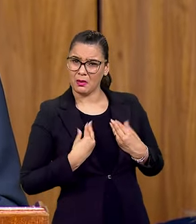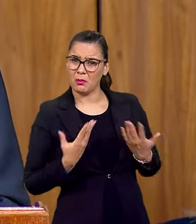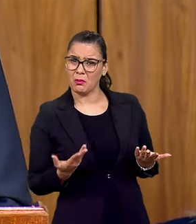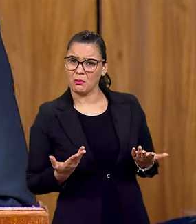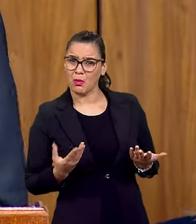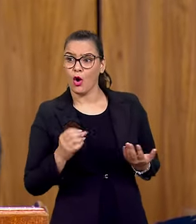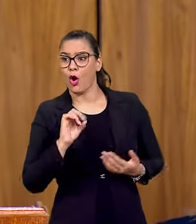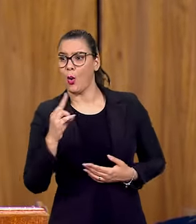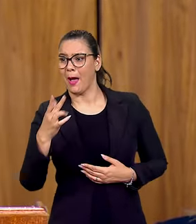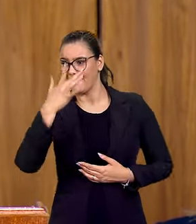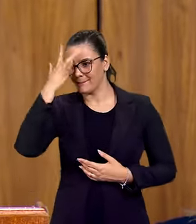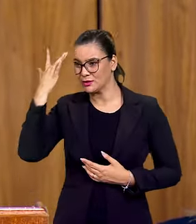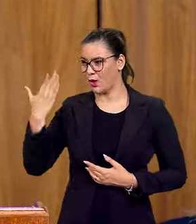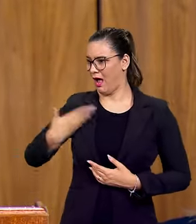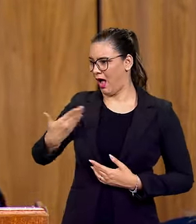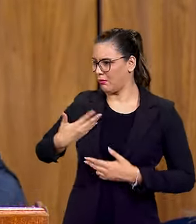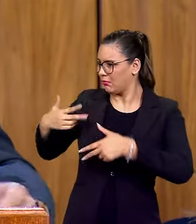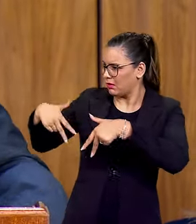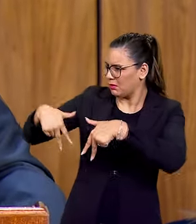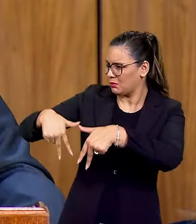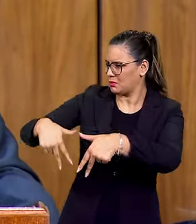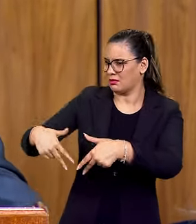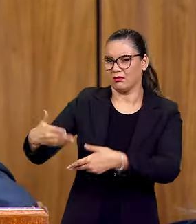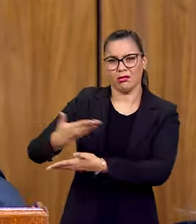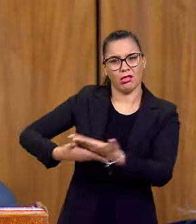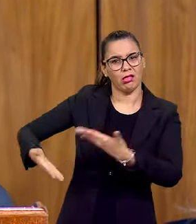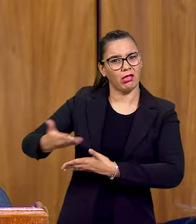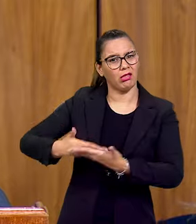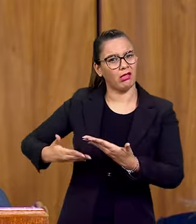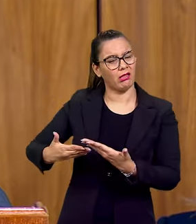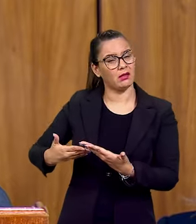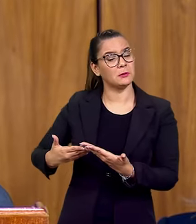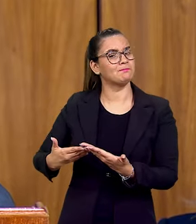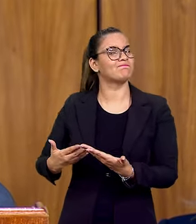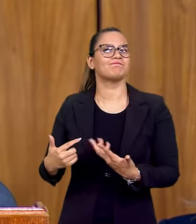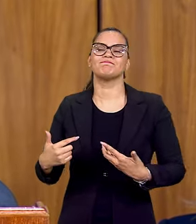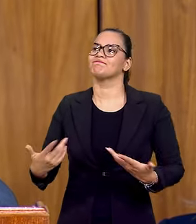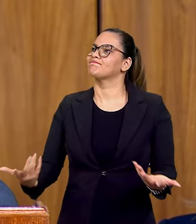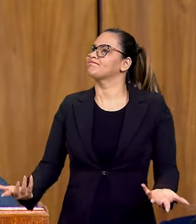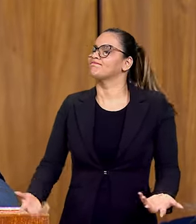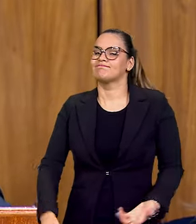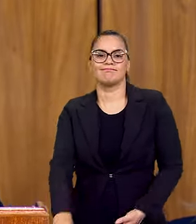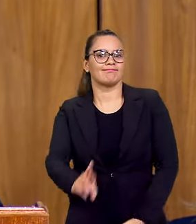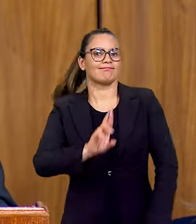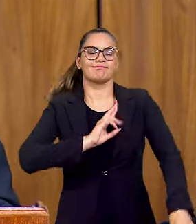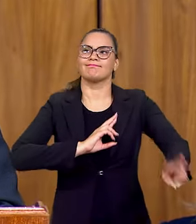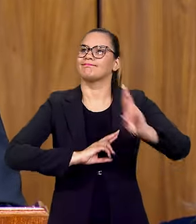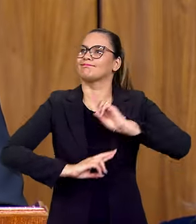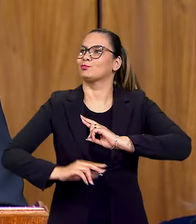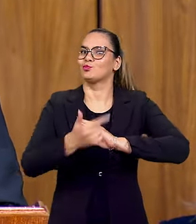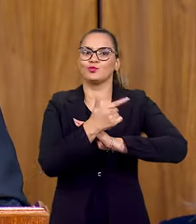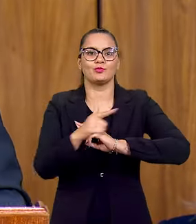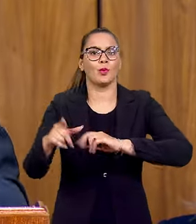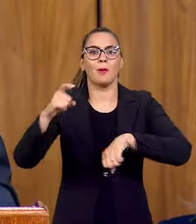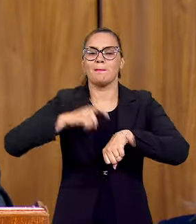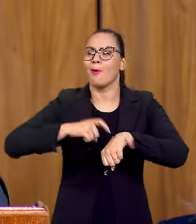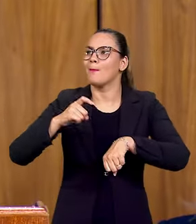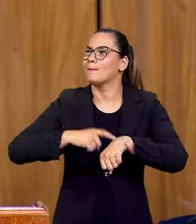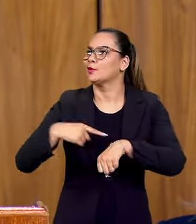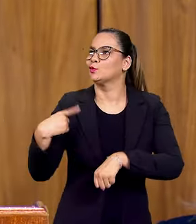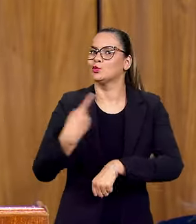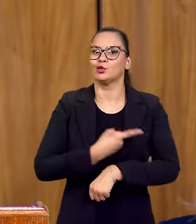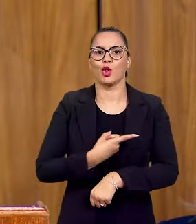recebeu? Será que foi as companhias que ele teve durante a vida? Eu continuo sem resposta em